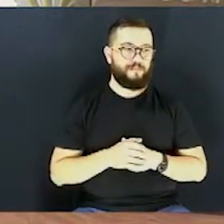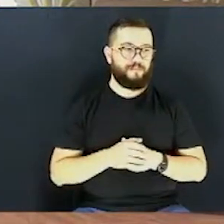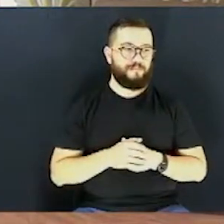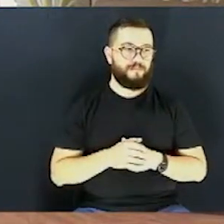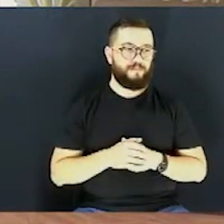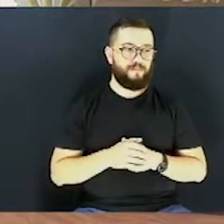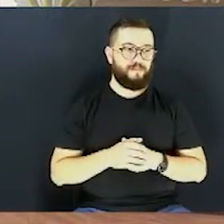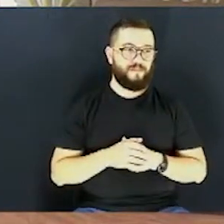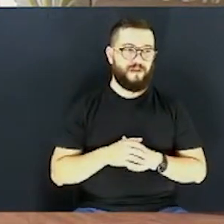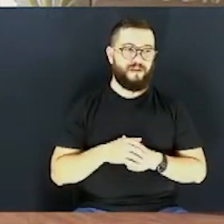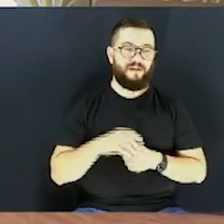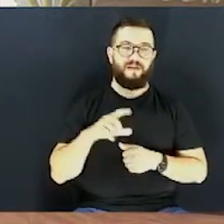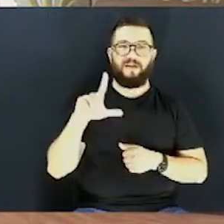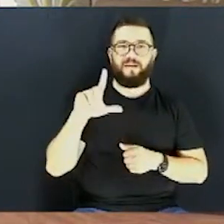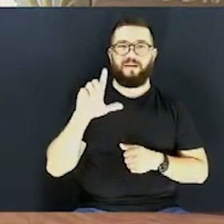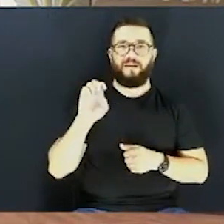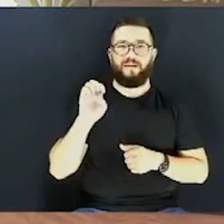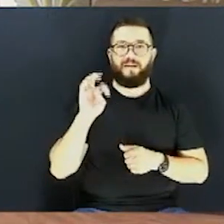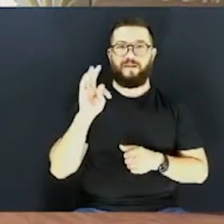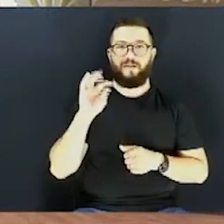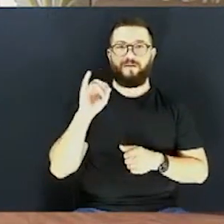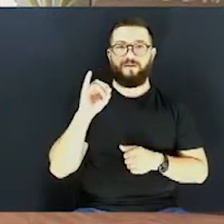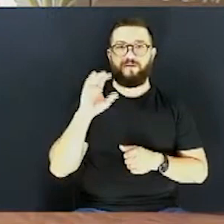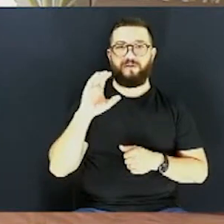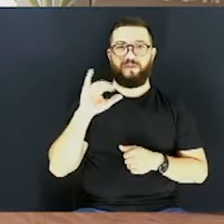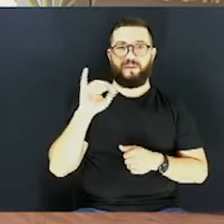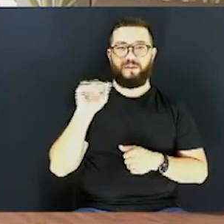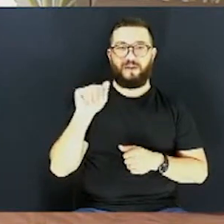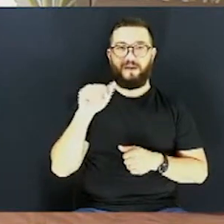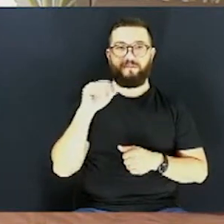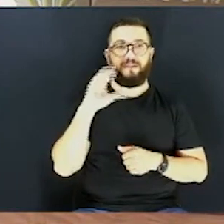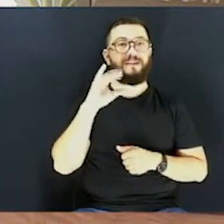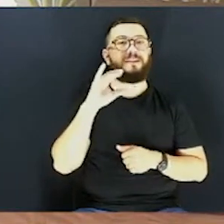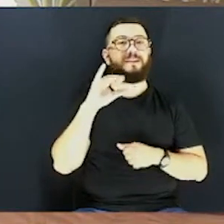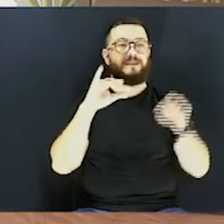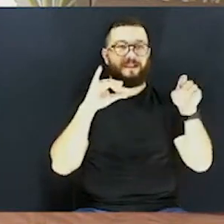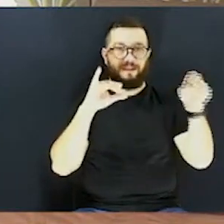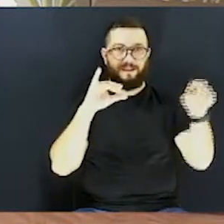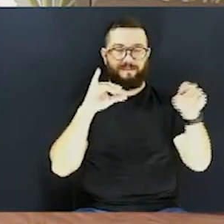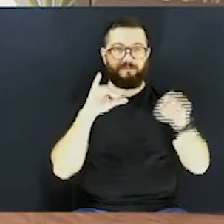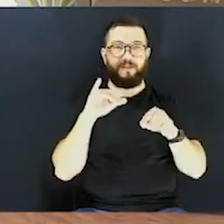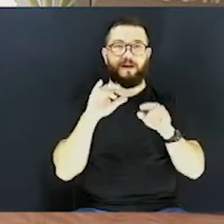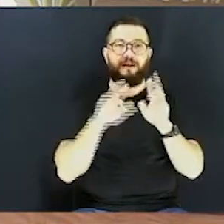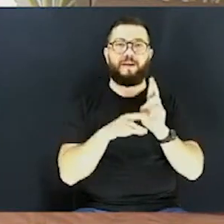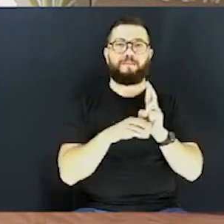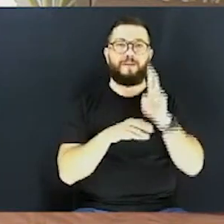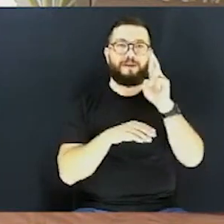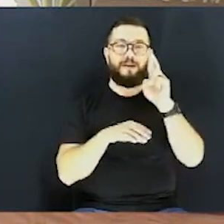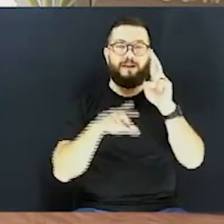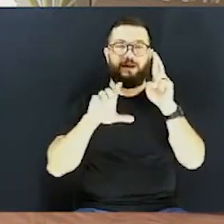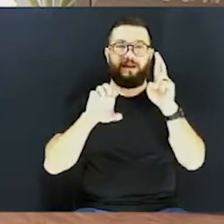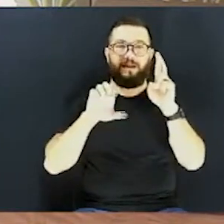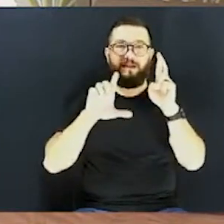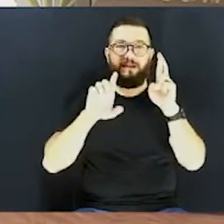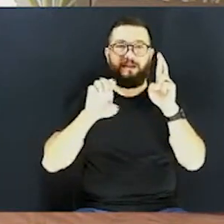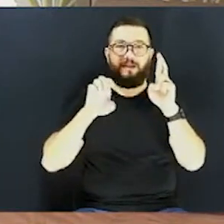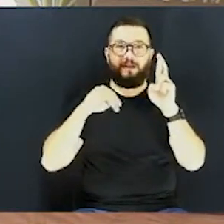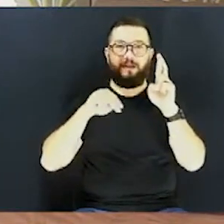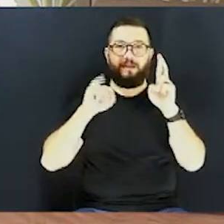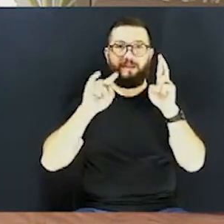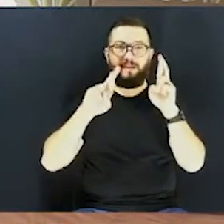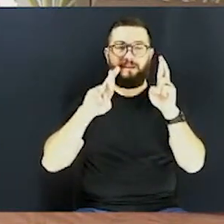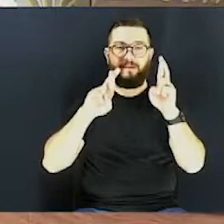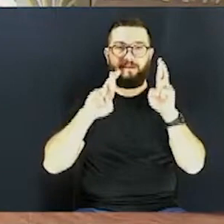Mendes Mendonça, do Trem Futuro na SIC, representando a Elenir, da Associação de Moradores Atenas 1, a Cássia Gomes,